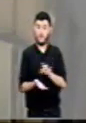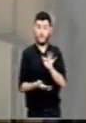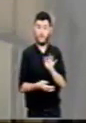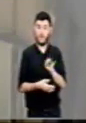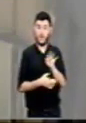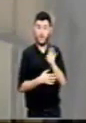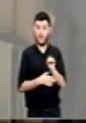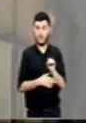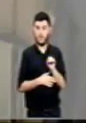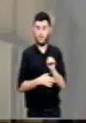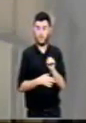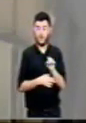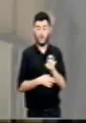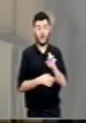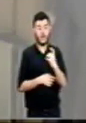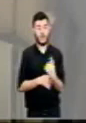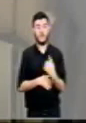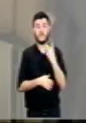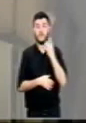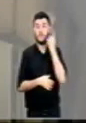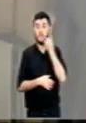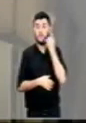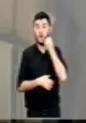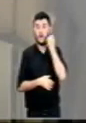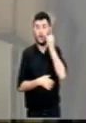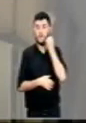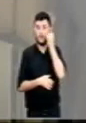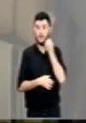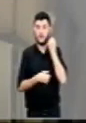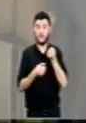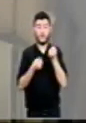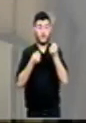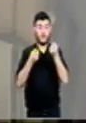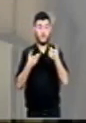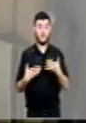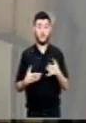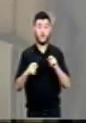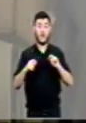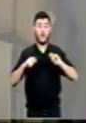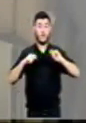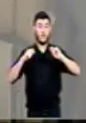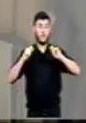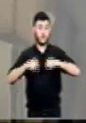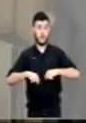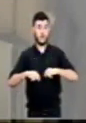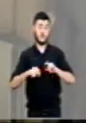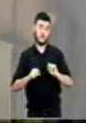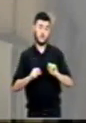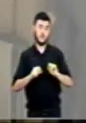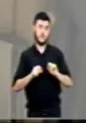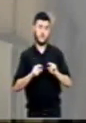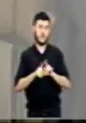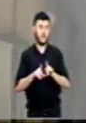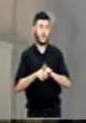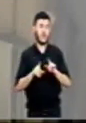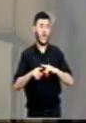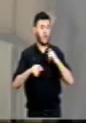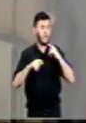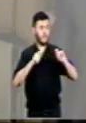meu sentir, desloca a competência do pretório excelso para o magistrado de primeira instância. Este é o